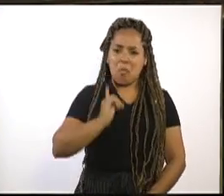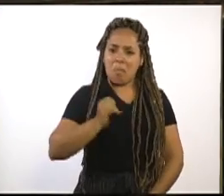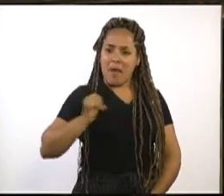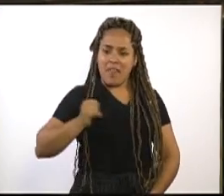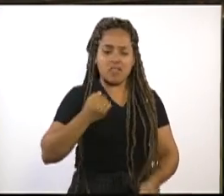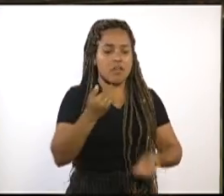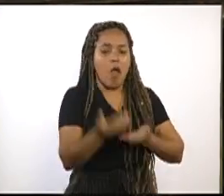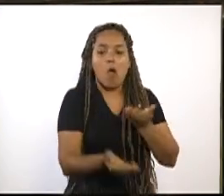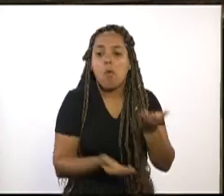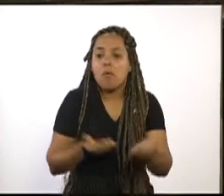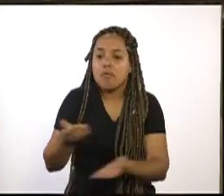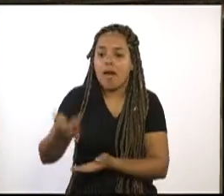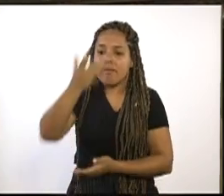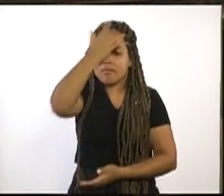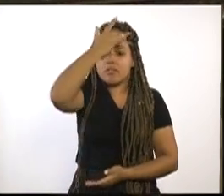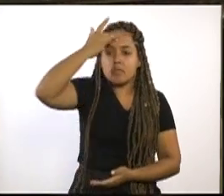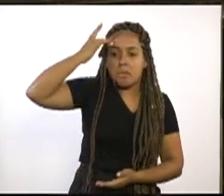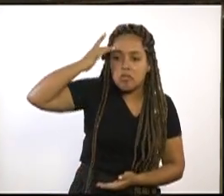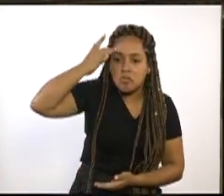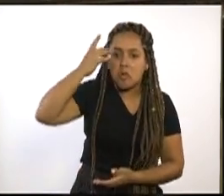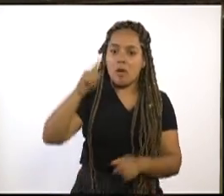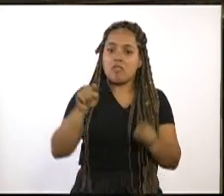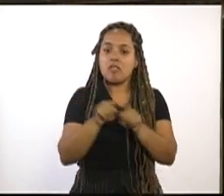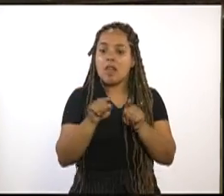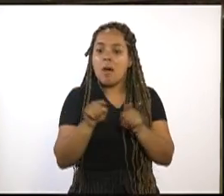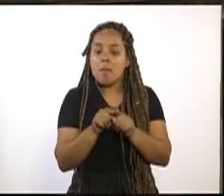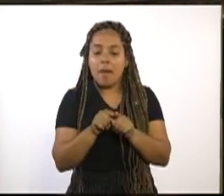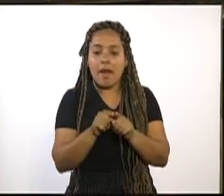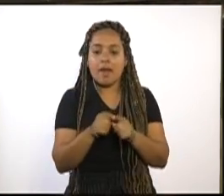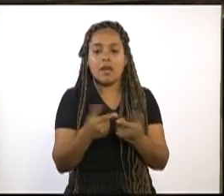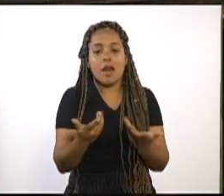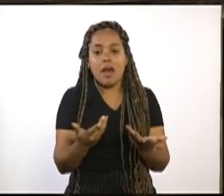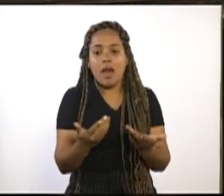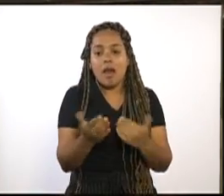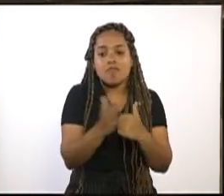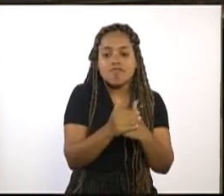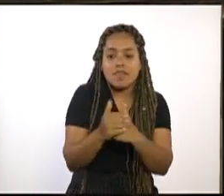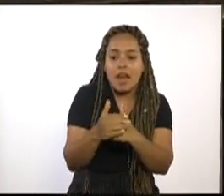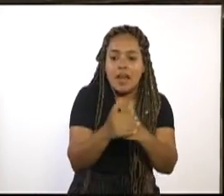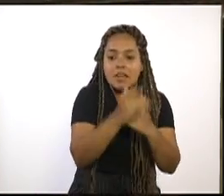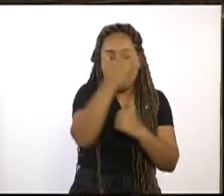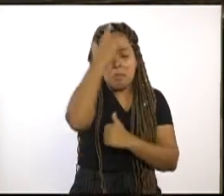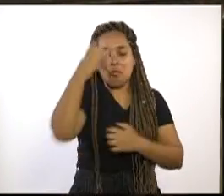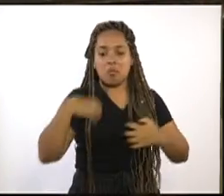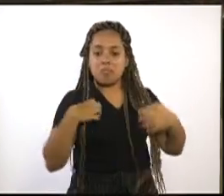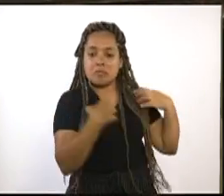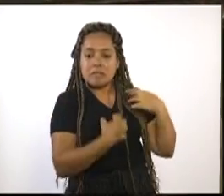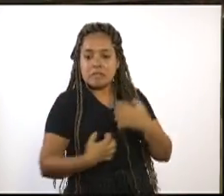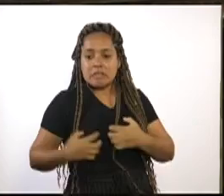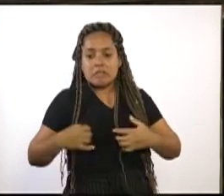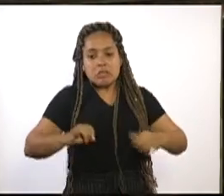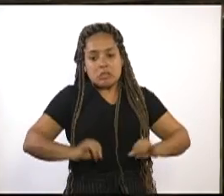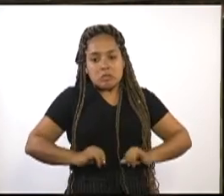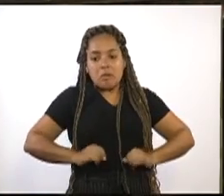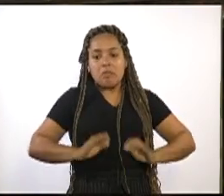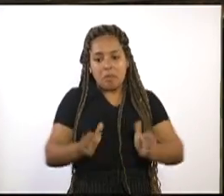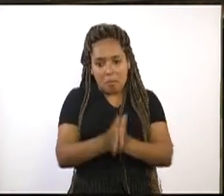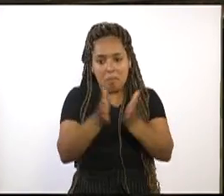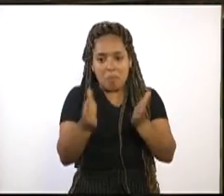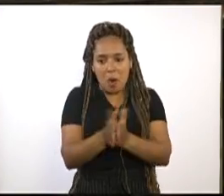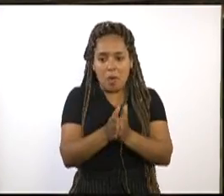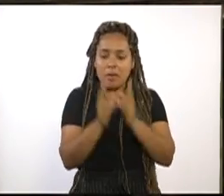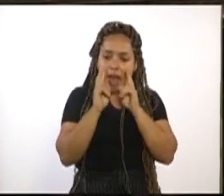das pessoas, à minoração do sofrimento dos mais vulneráveis e dos mais pobres. Então, causa espécie